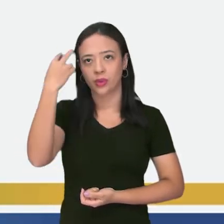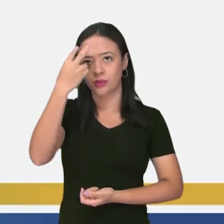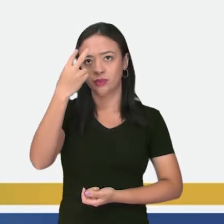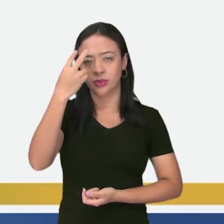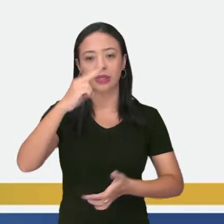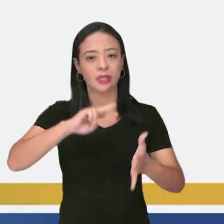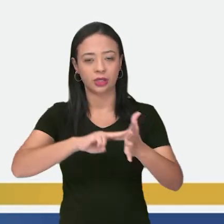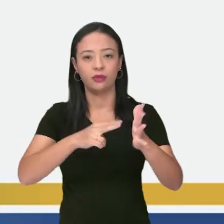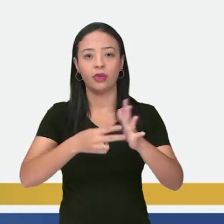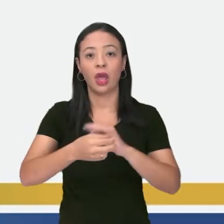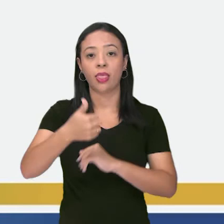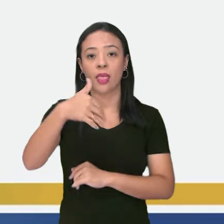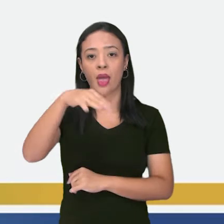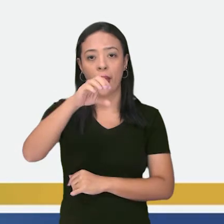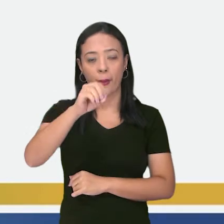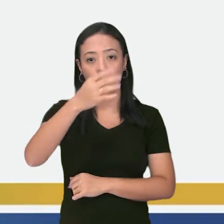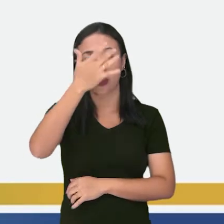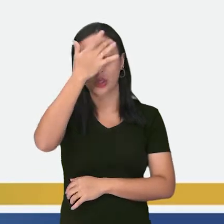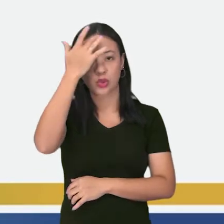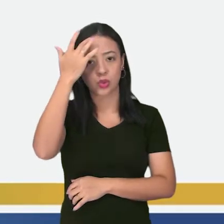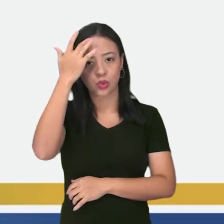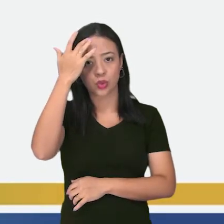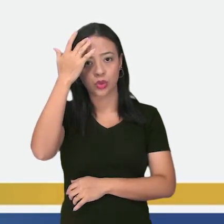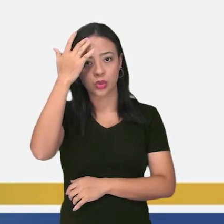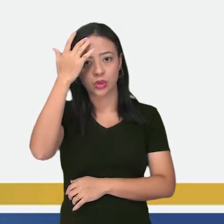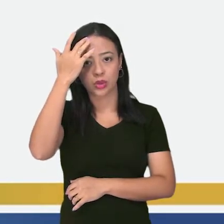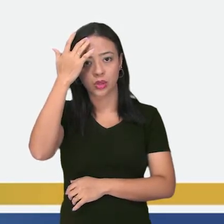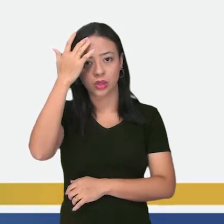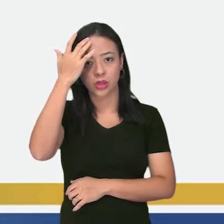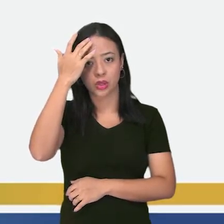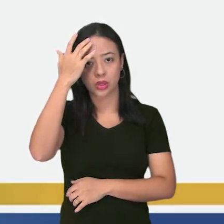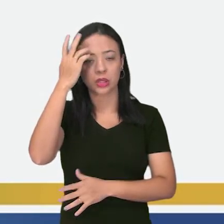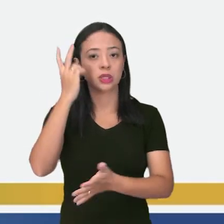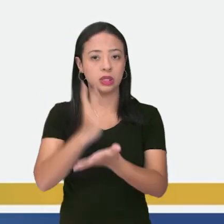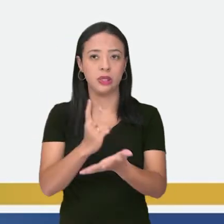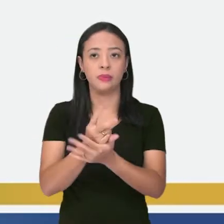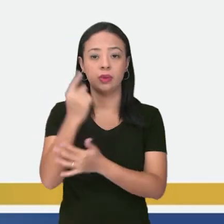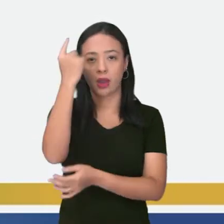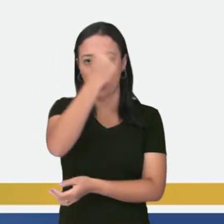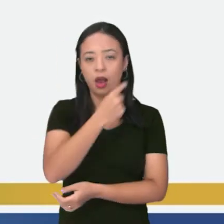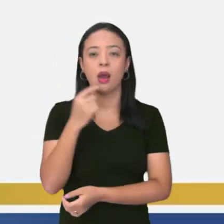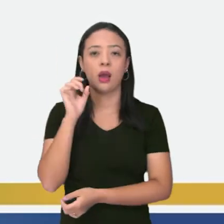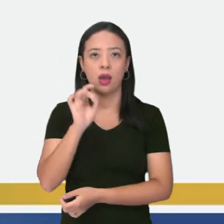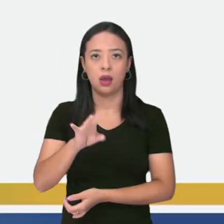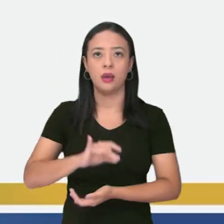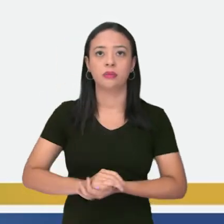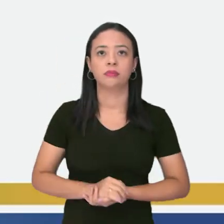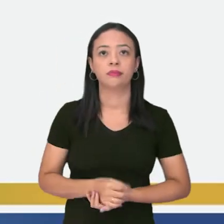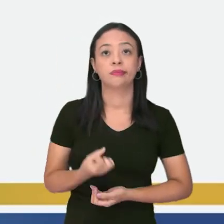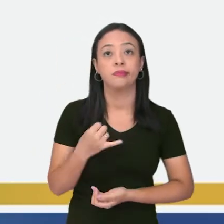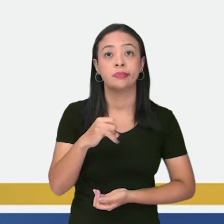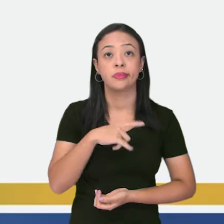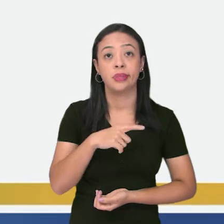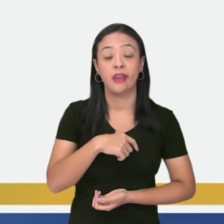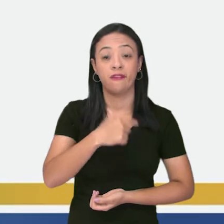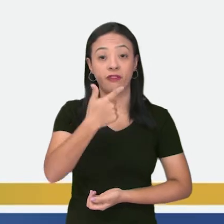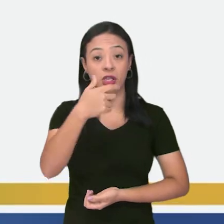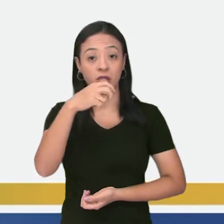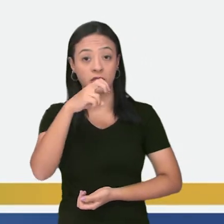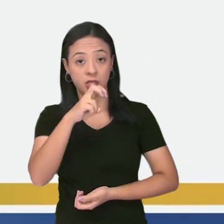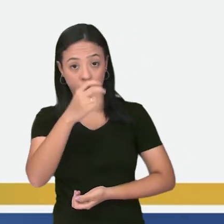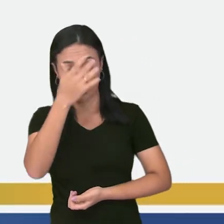que é igual a 10 clientes por hora. Se ele tem 25